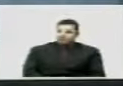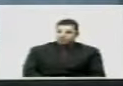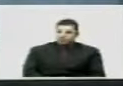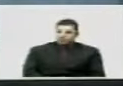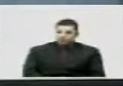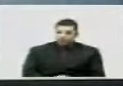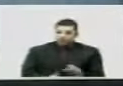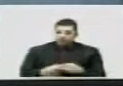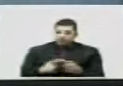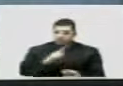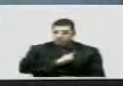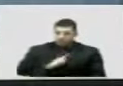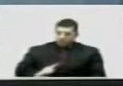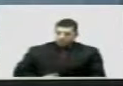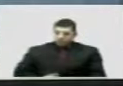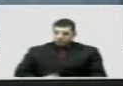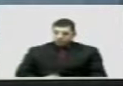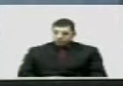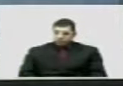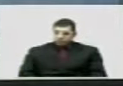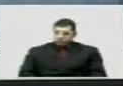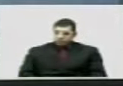Na matéria que o governador